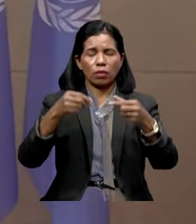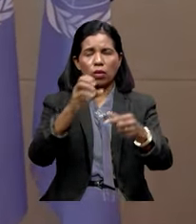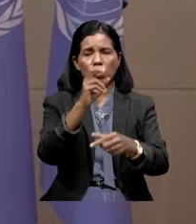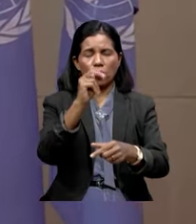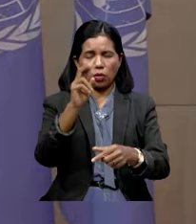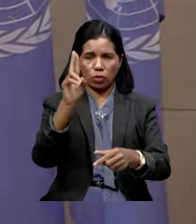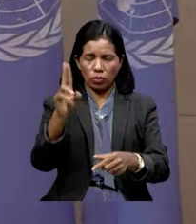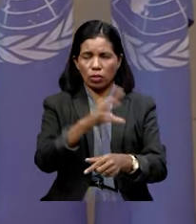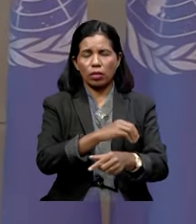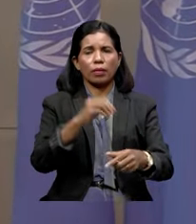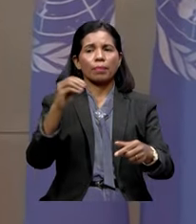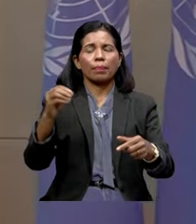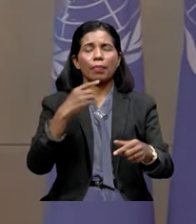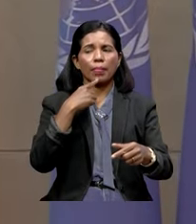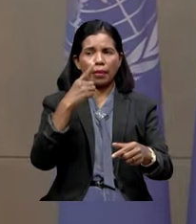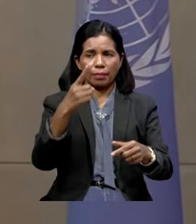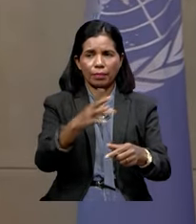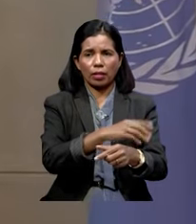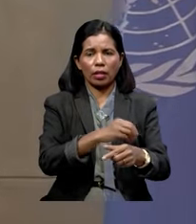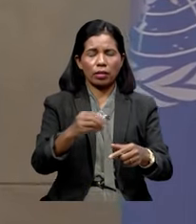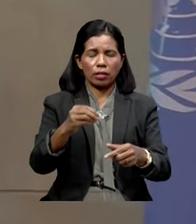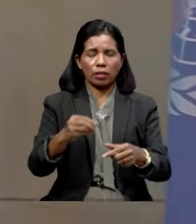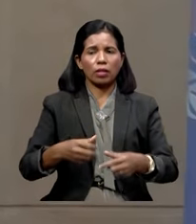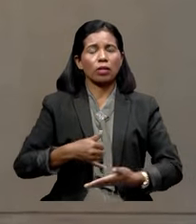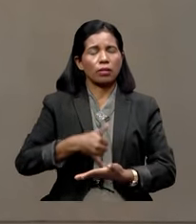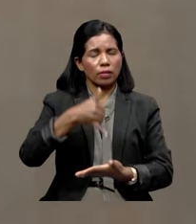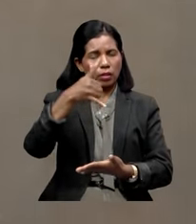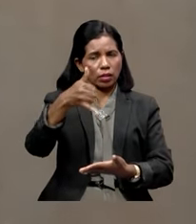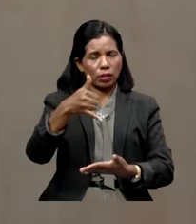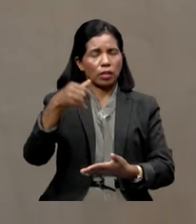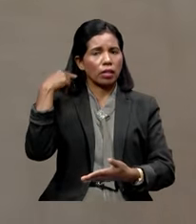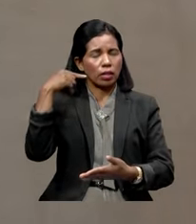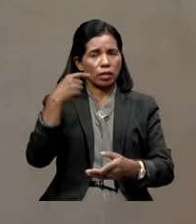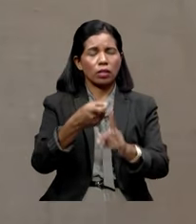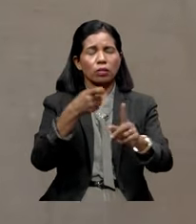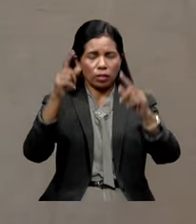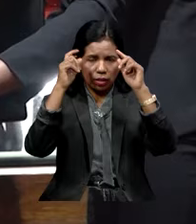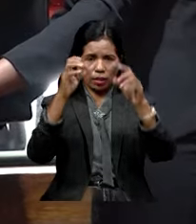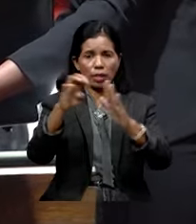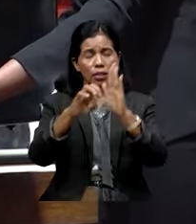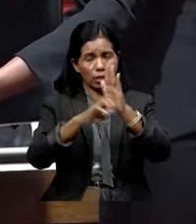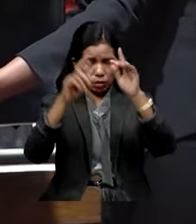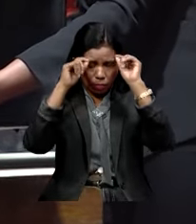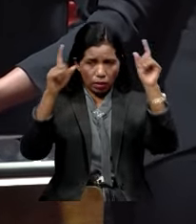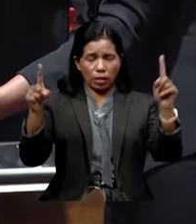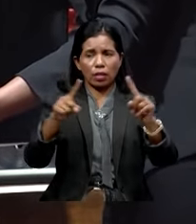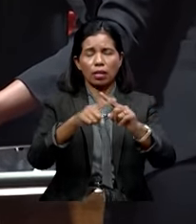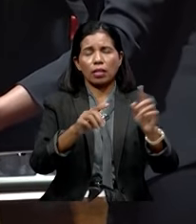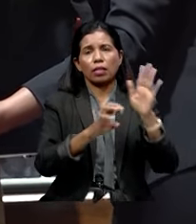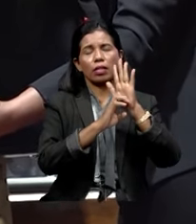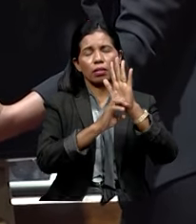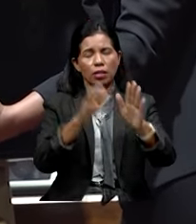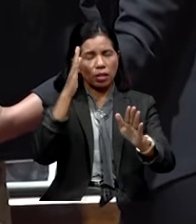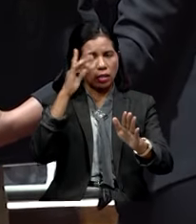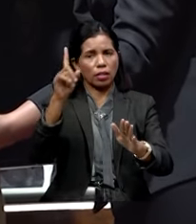António Guterres com medalha Ordem de Timor-Leste Grande Colar. Condecoração o Estado Timor-Leste António Guterres, né? No dar símbolo